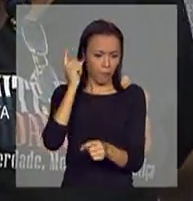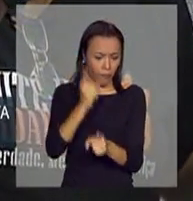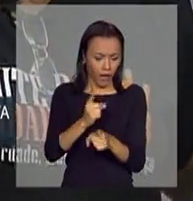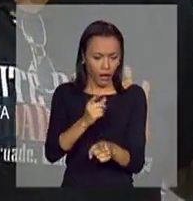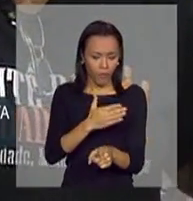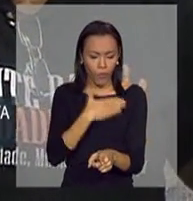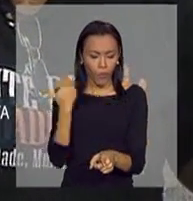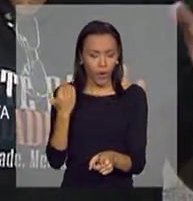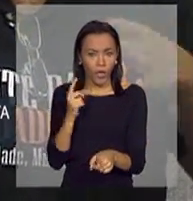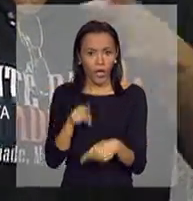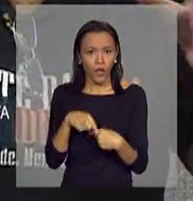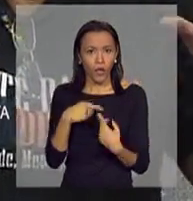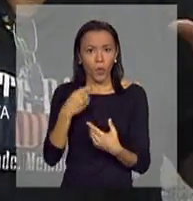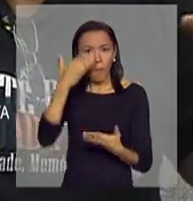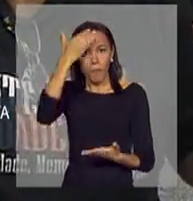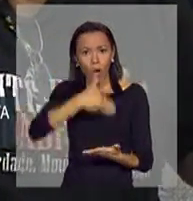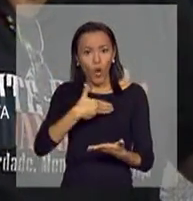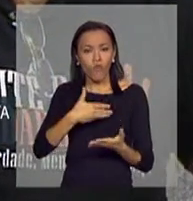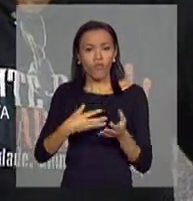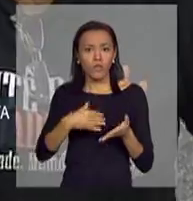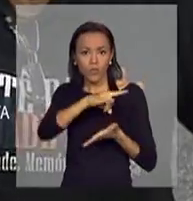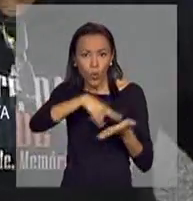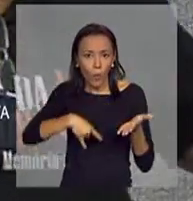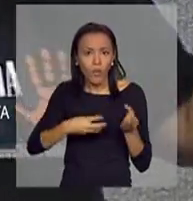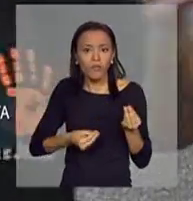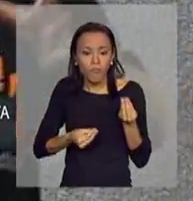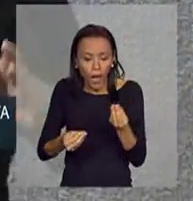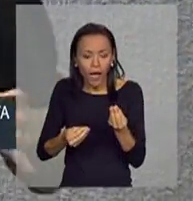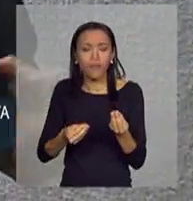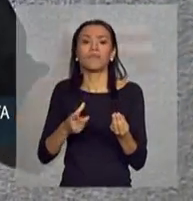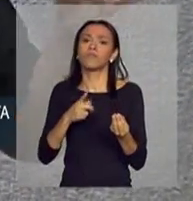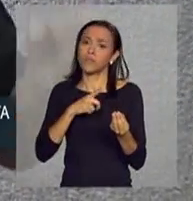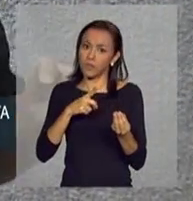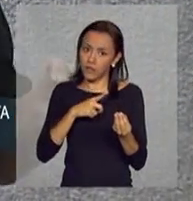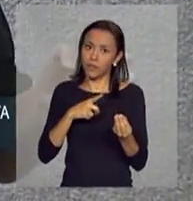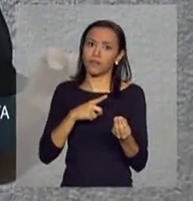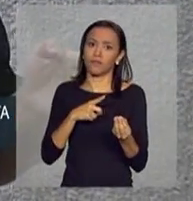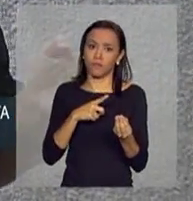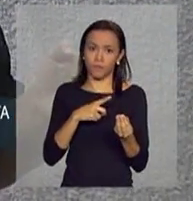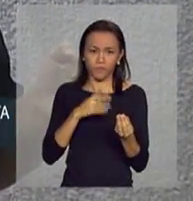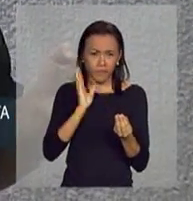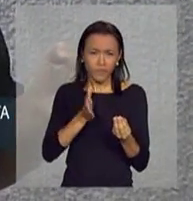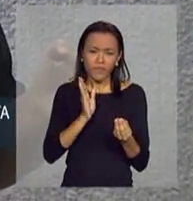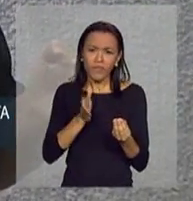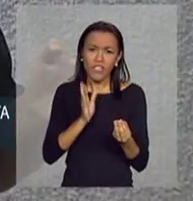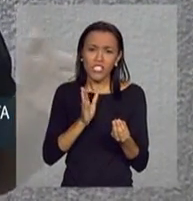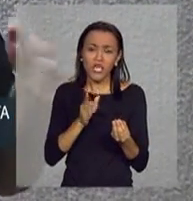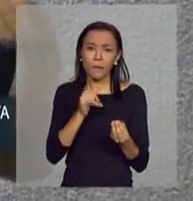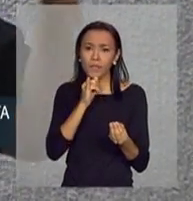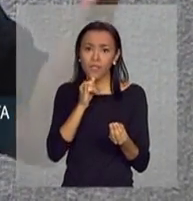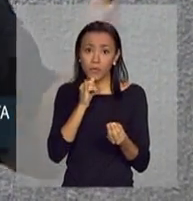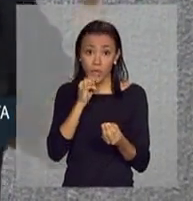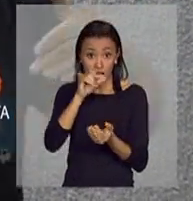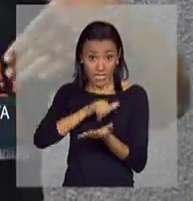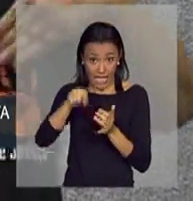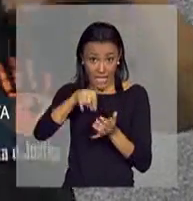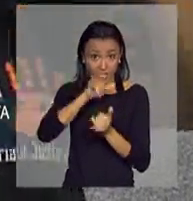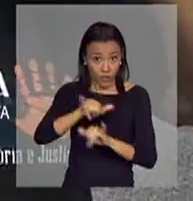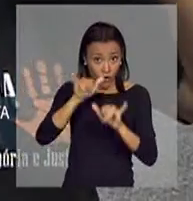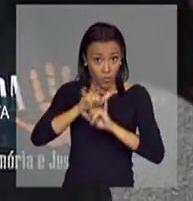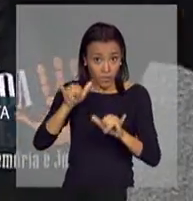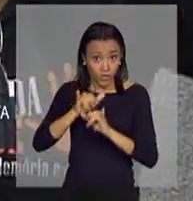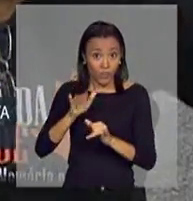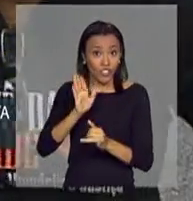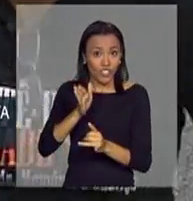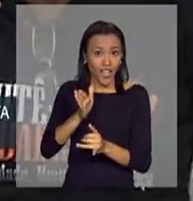né? Então, assim, fico sem ser. Houve uma sistematização do que já tem, né? O que aconteceu, o que